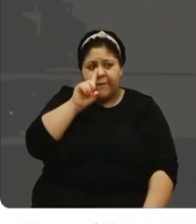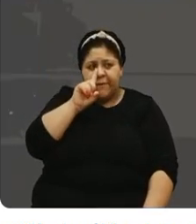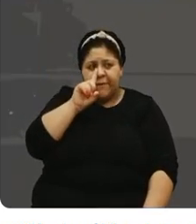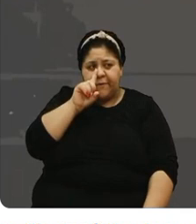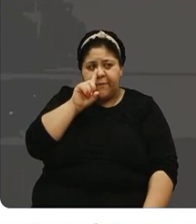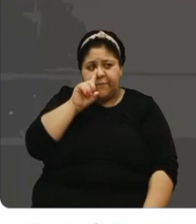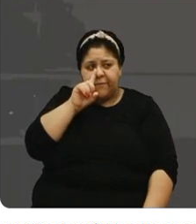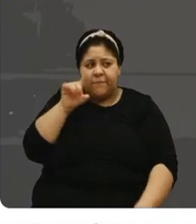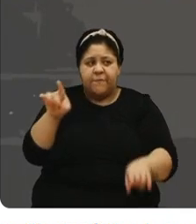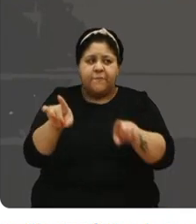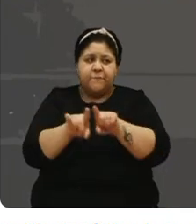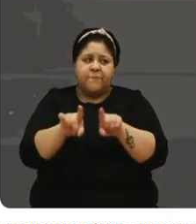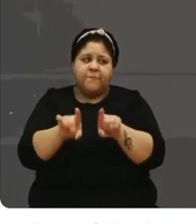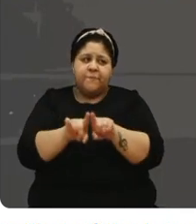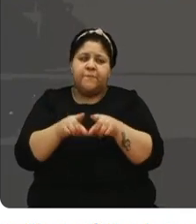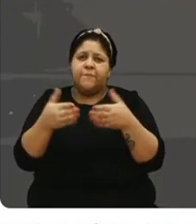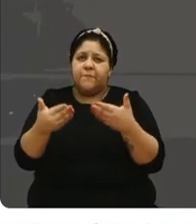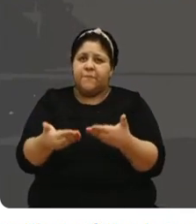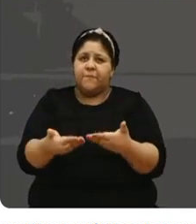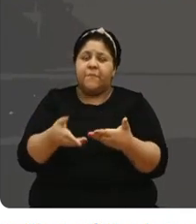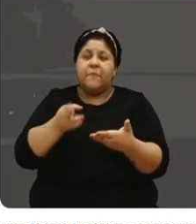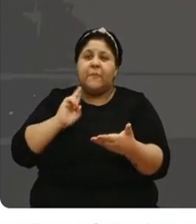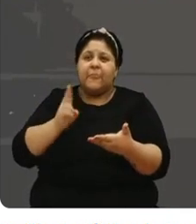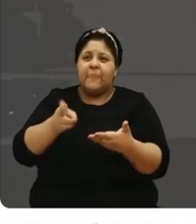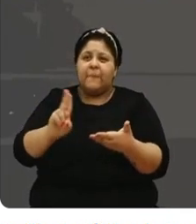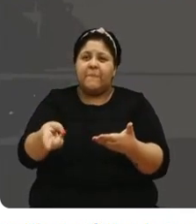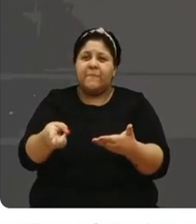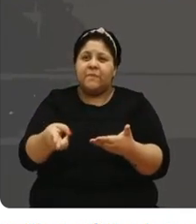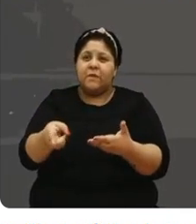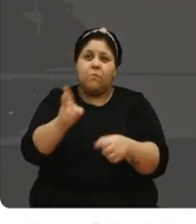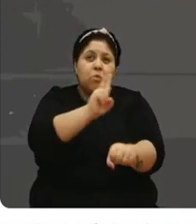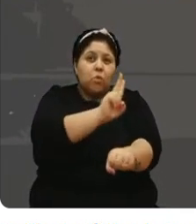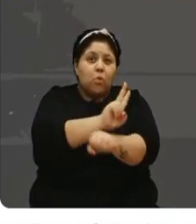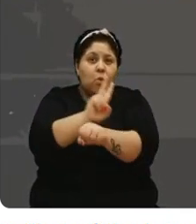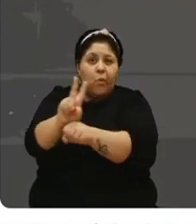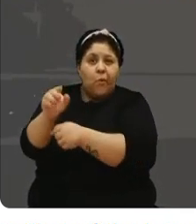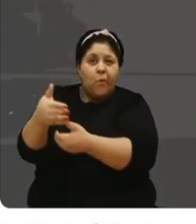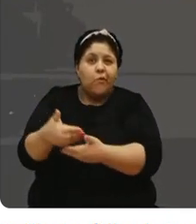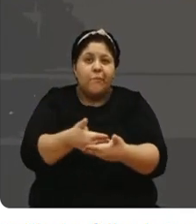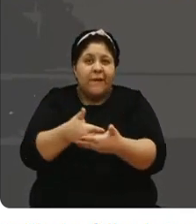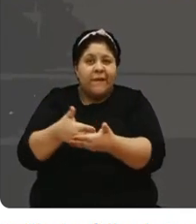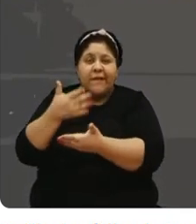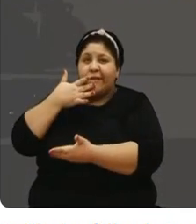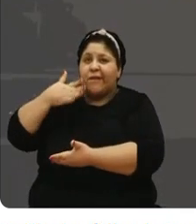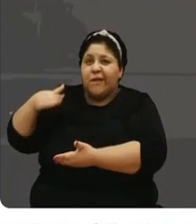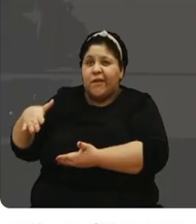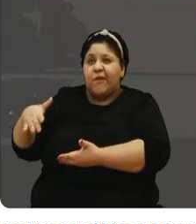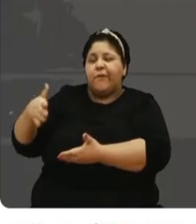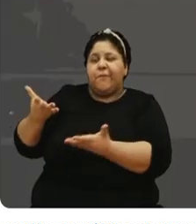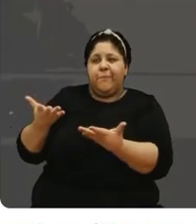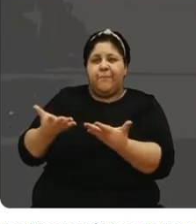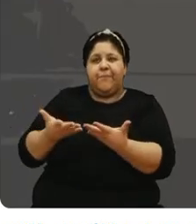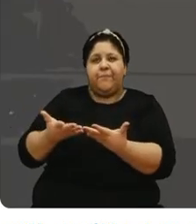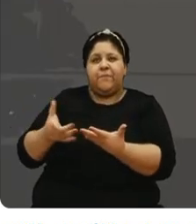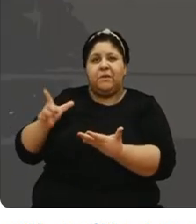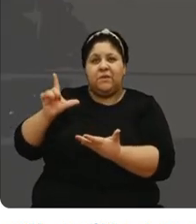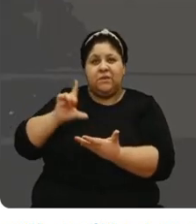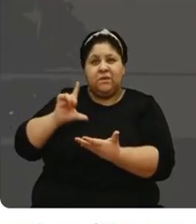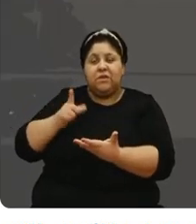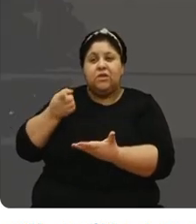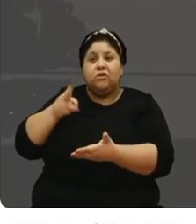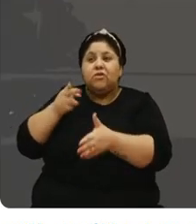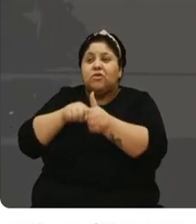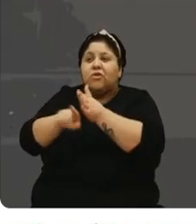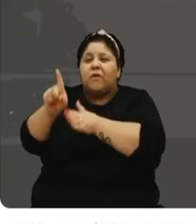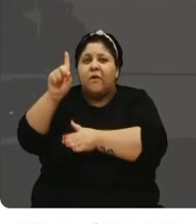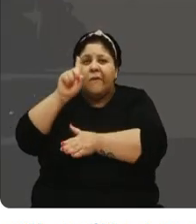3 doses AstraZeneca. Então, sempre que eu consulto uma criança, um bebê recém-nascido, eu sempre pergunto